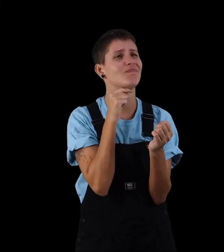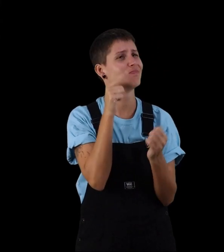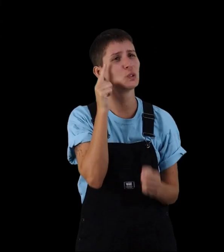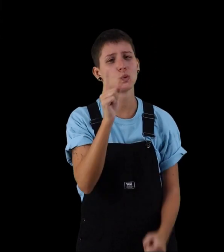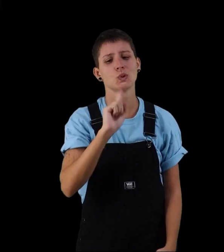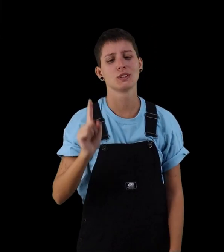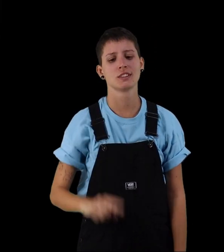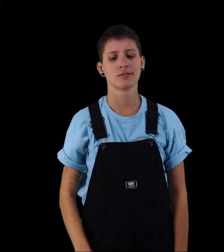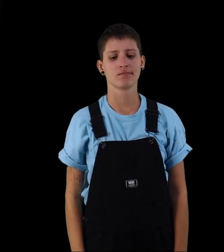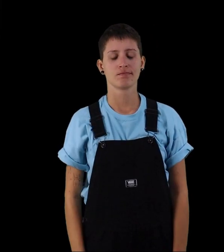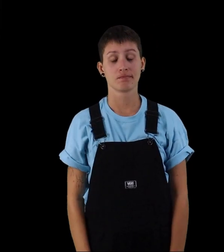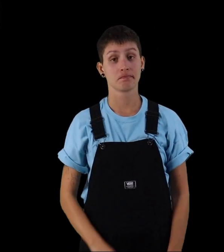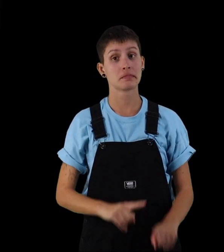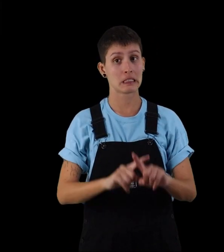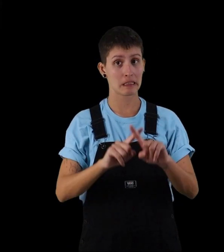Muito pequeno.